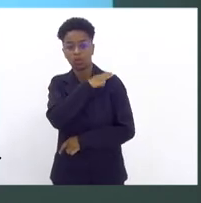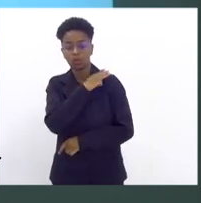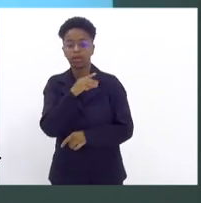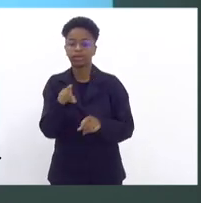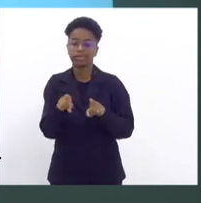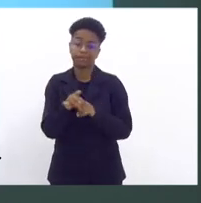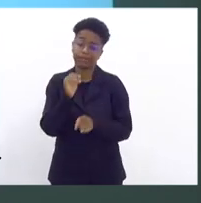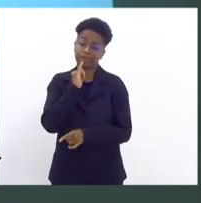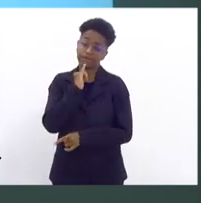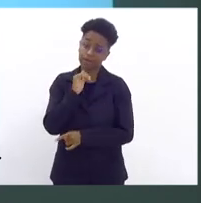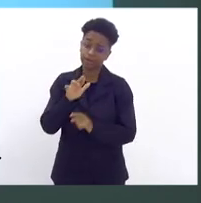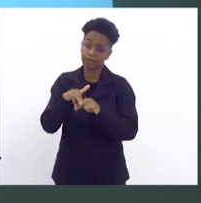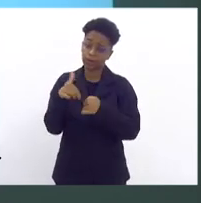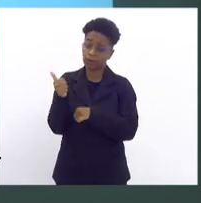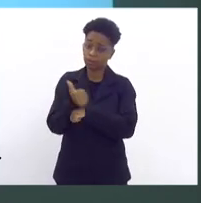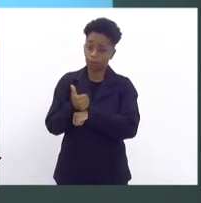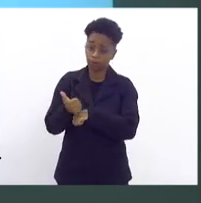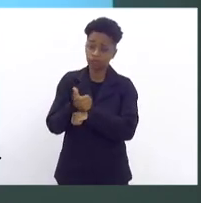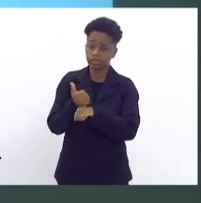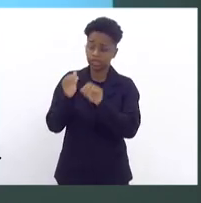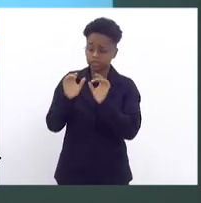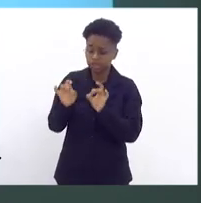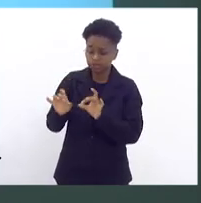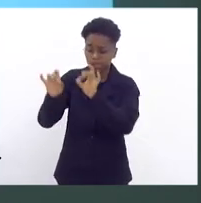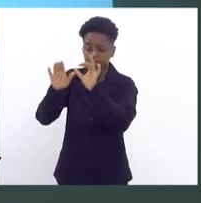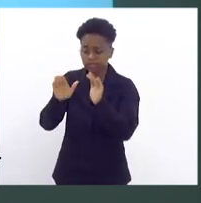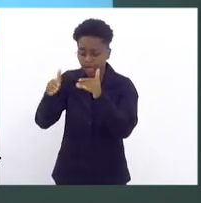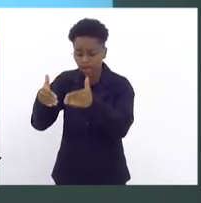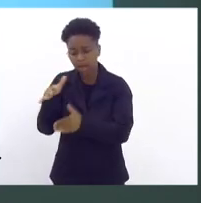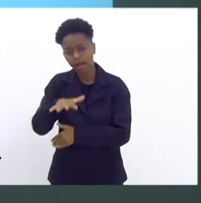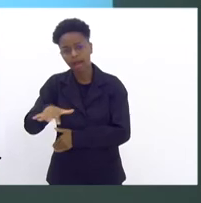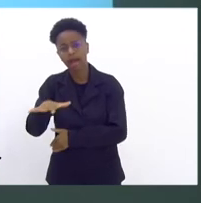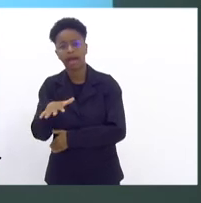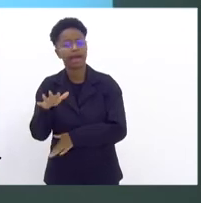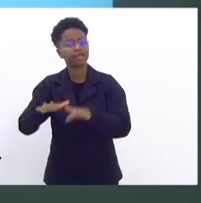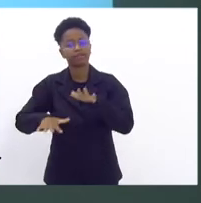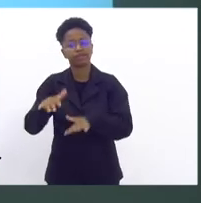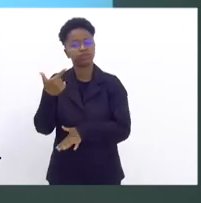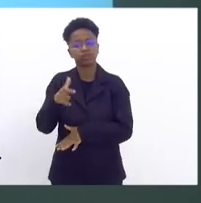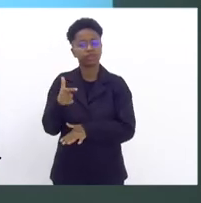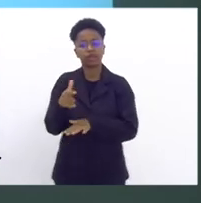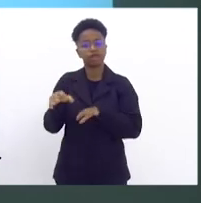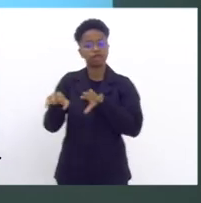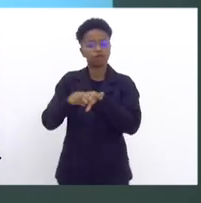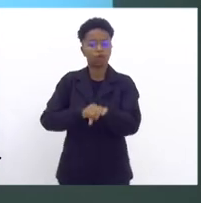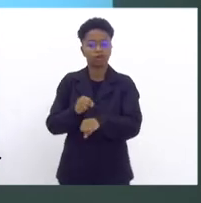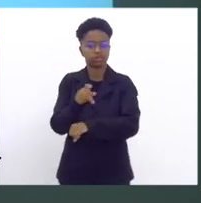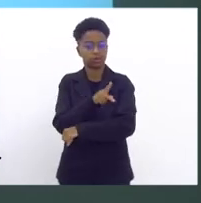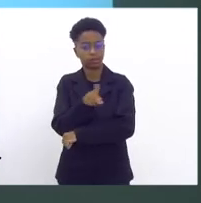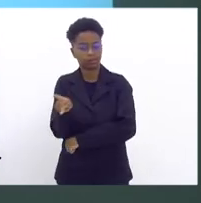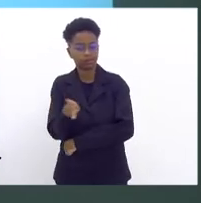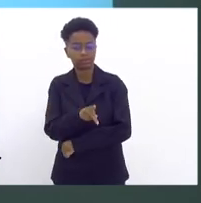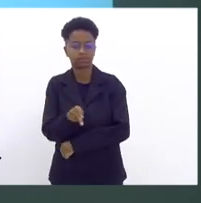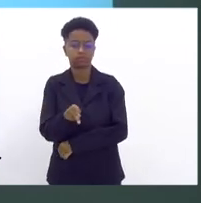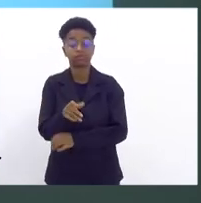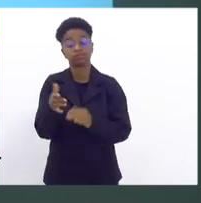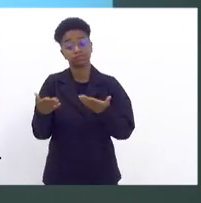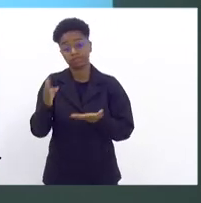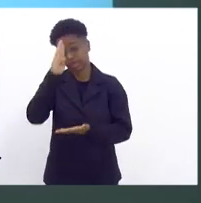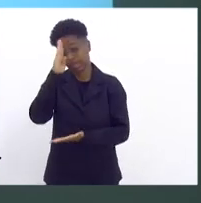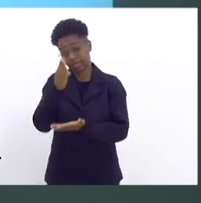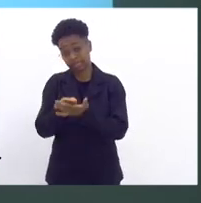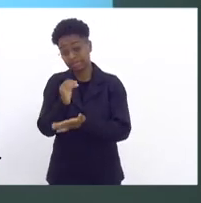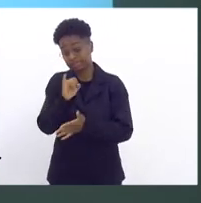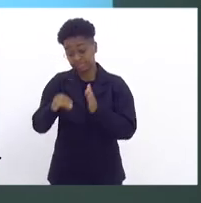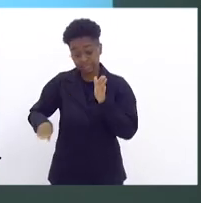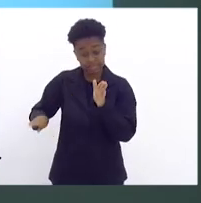infelizmente por serem profissionais especialistas às vezes não passaram pela formação de professores eles acreditam que se